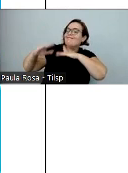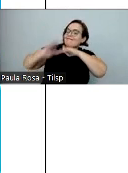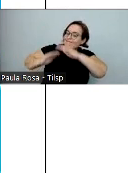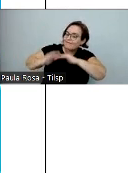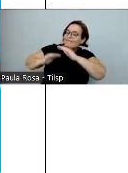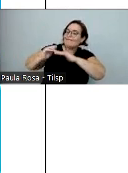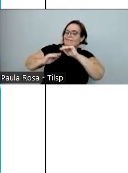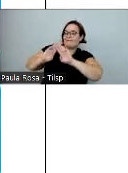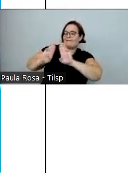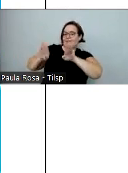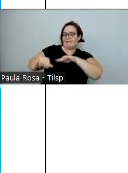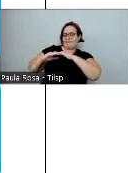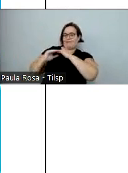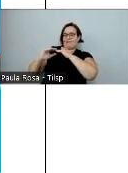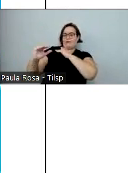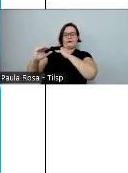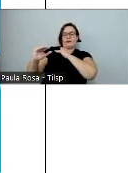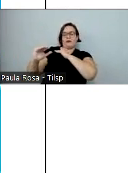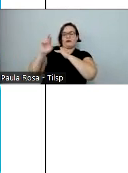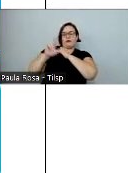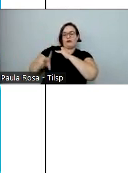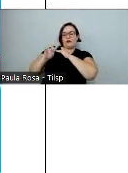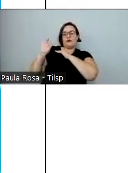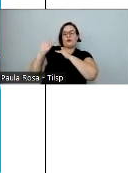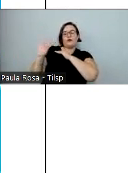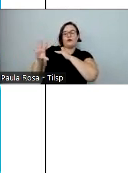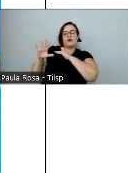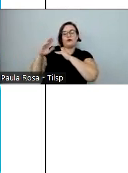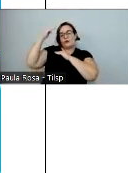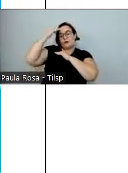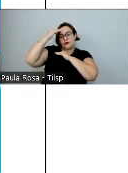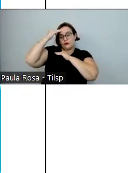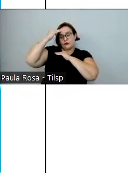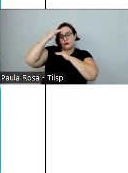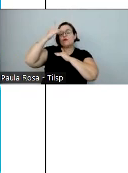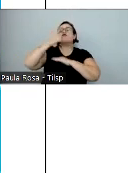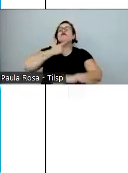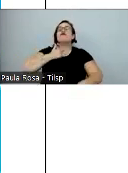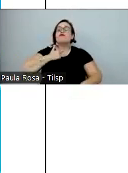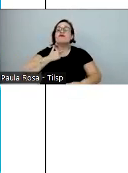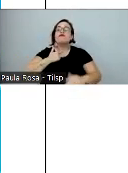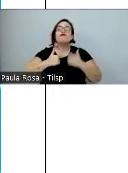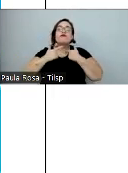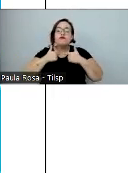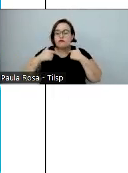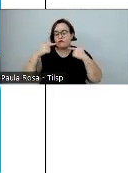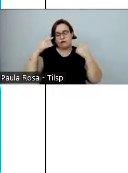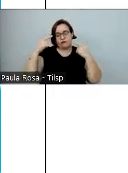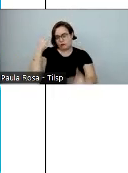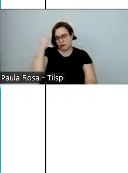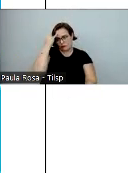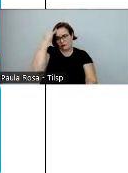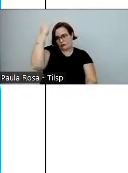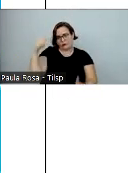não é o museu não opera mais apenas a partir da mente e das vontades e dos Desejos das ideologias do profissional